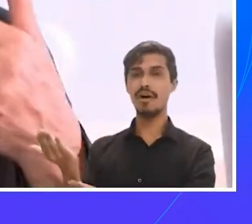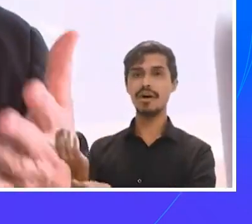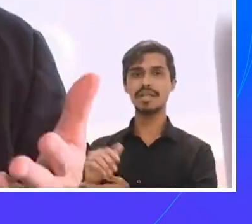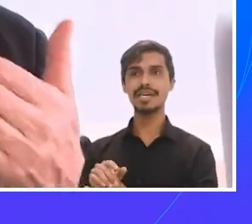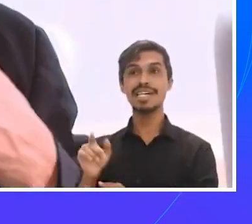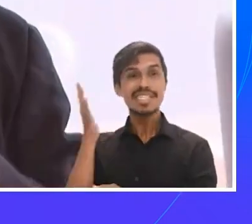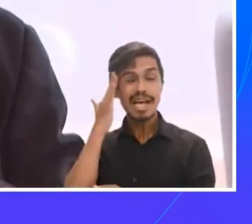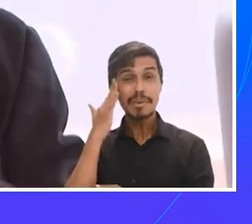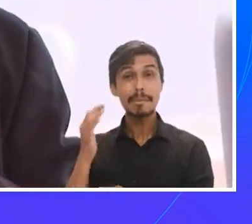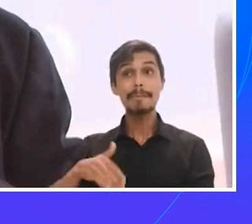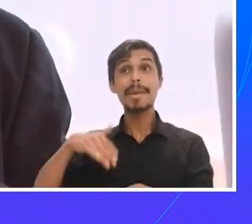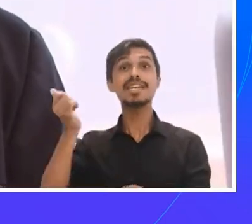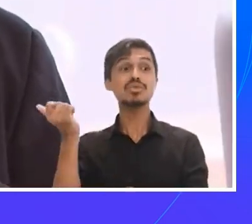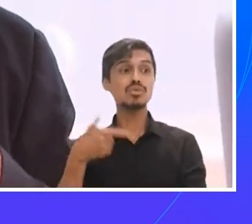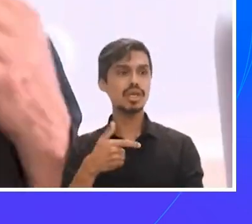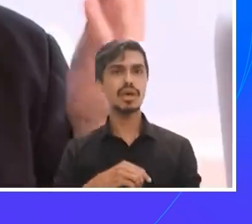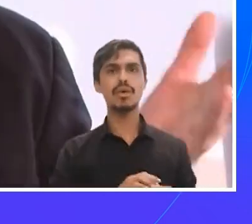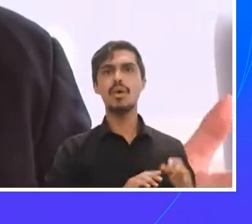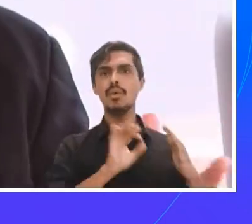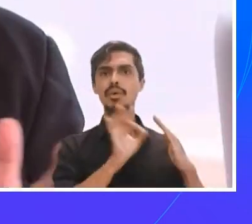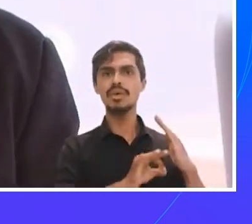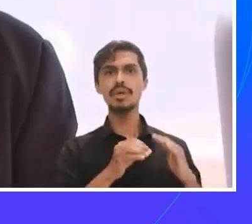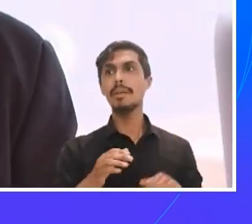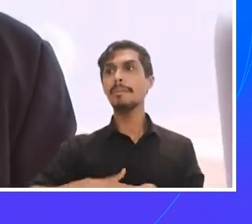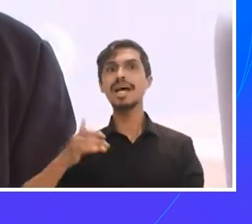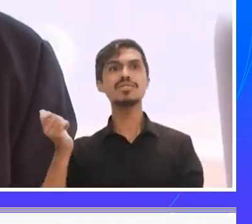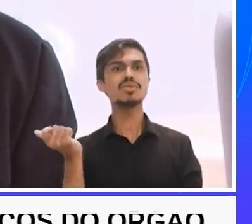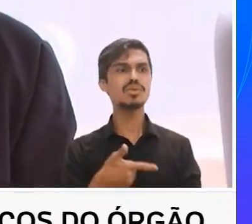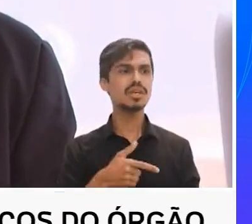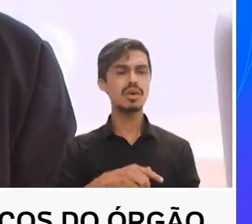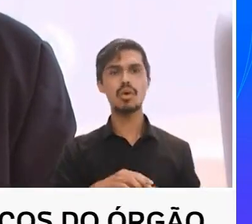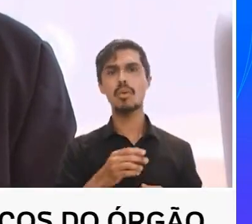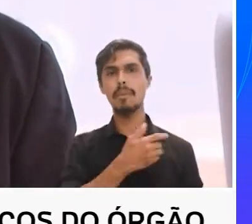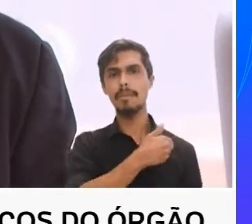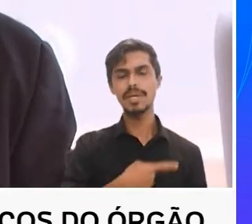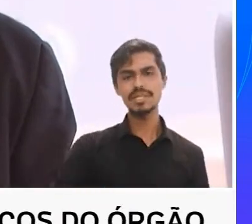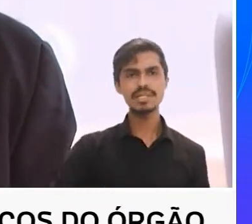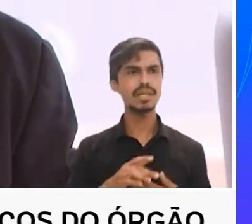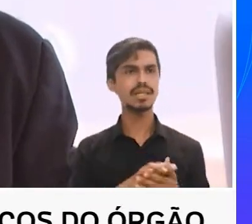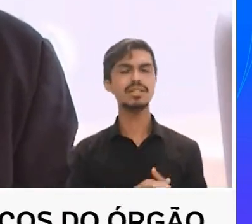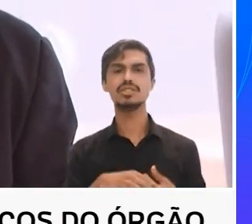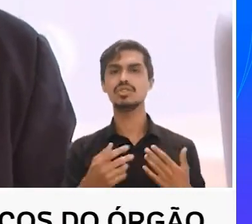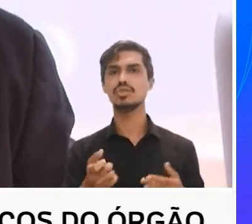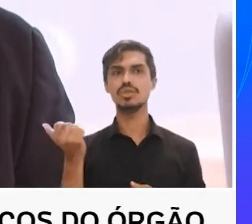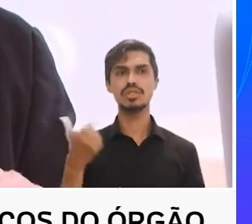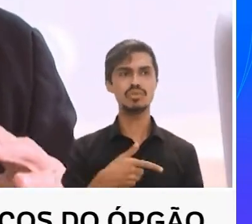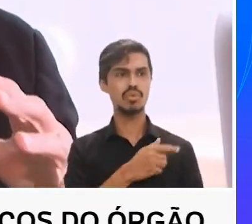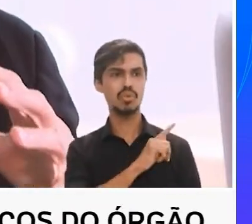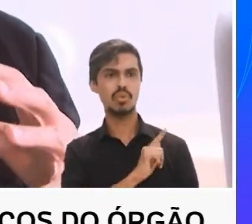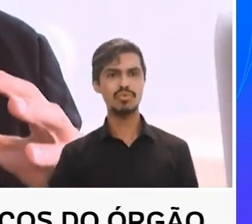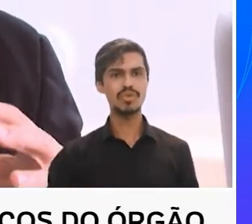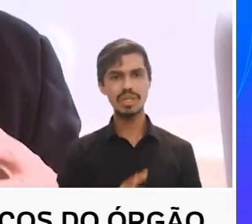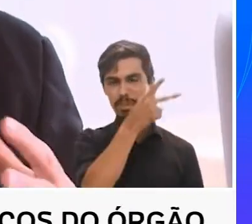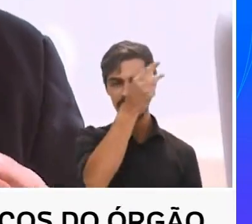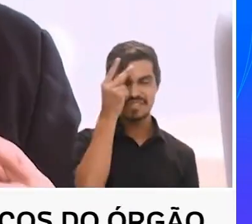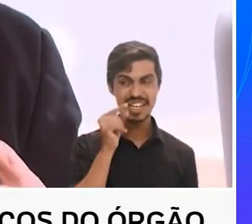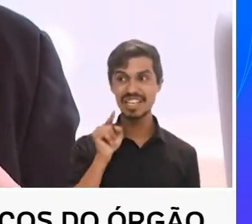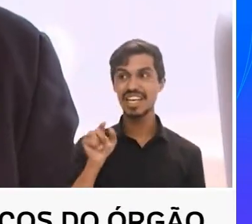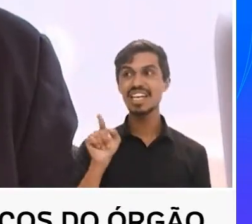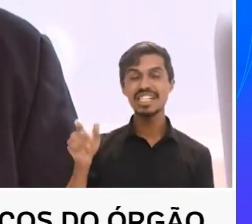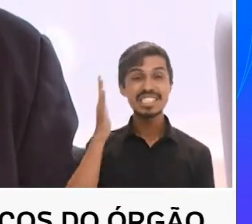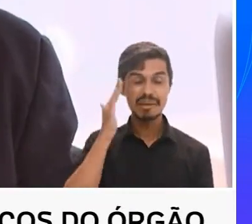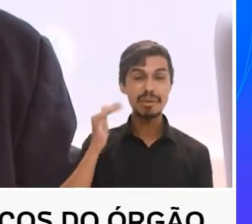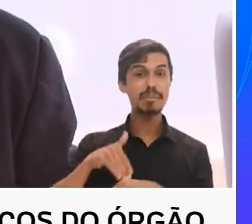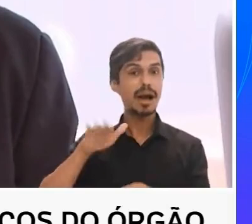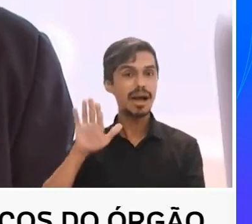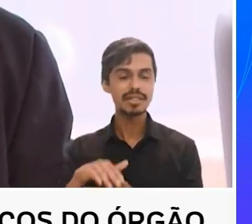durante a cerimônia do dia 24 de outubro, quando Postman, estou falando, é claro, do Márcio Postman, avaliou que a produção de estatísticas do IBGE foi